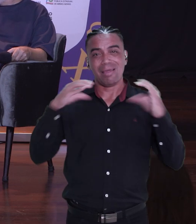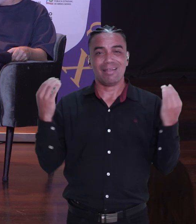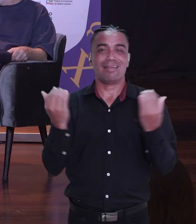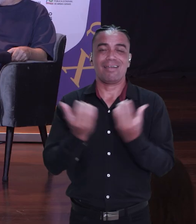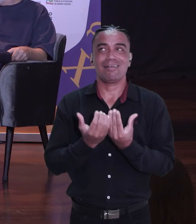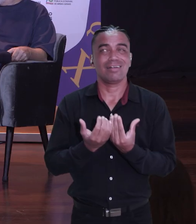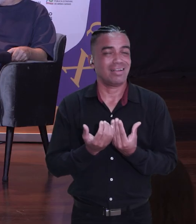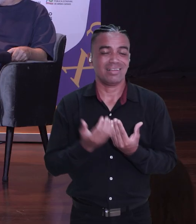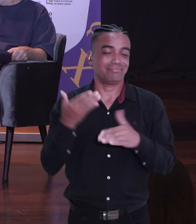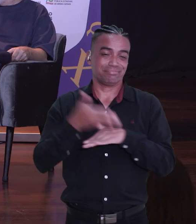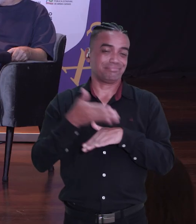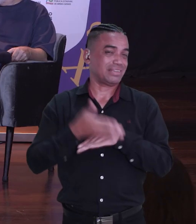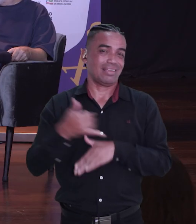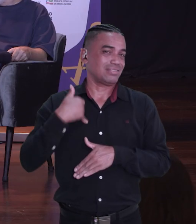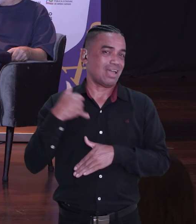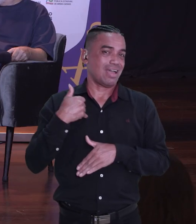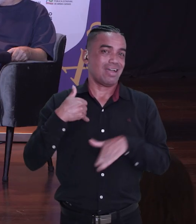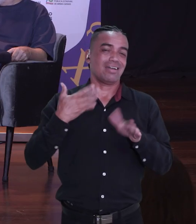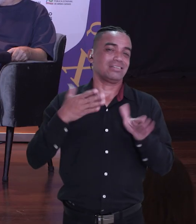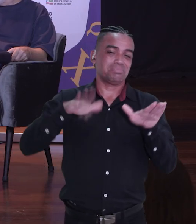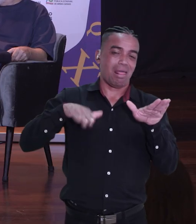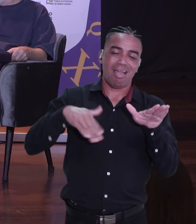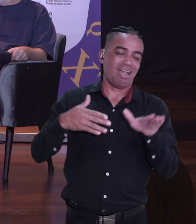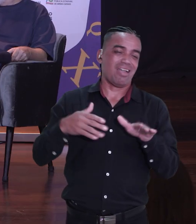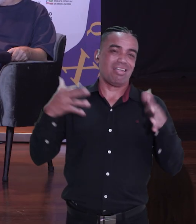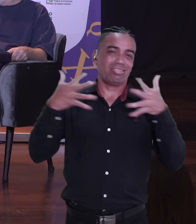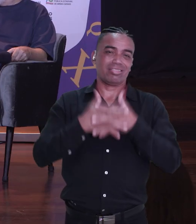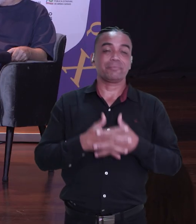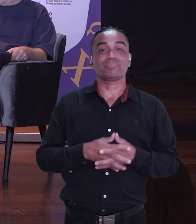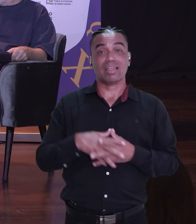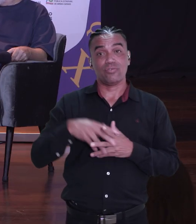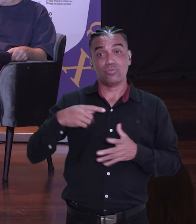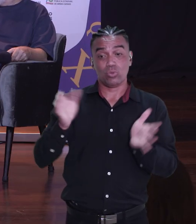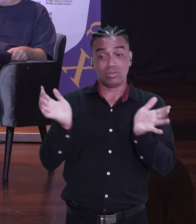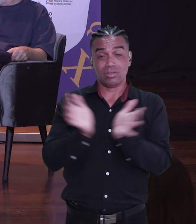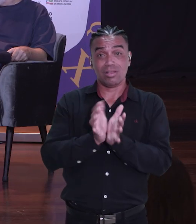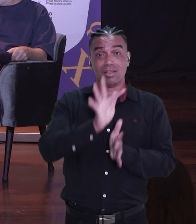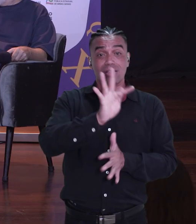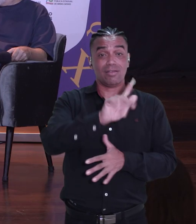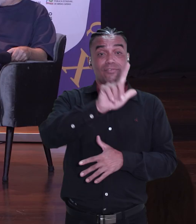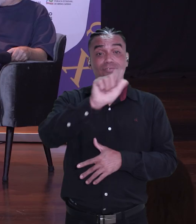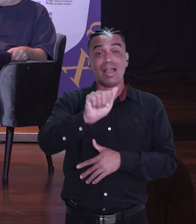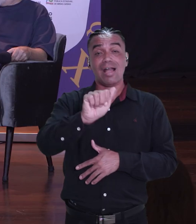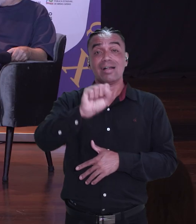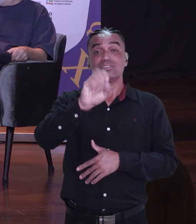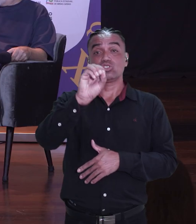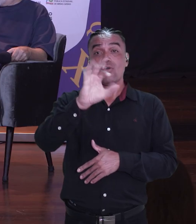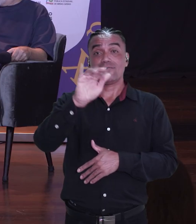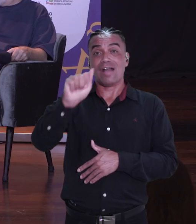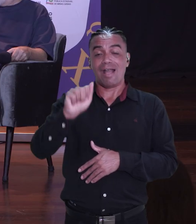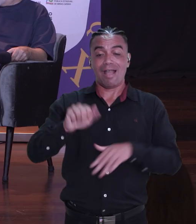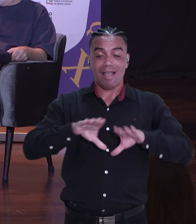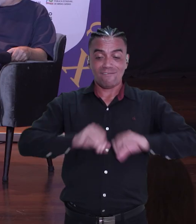de ir ao Maracanã, porque depois de certa idade você já não vai mais ao Maracanã, à praia, fica mais complicado. Então eu passei a fazer parte da torcida Fla